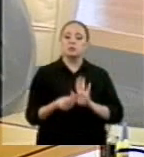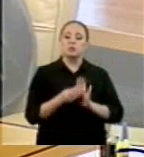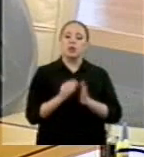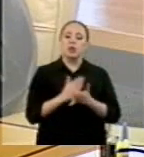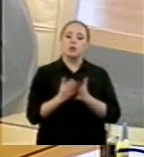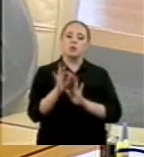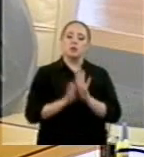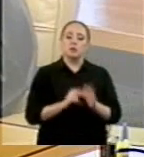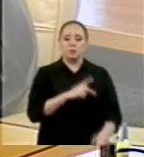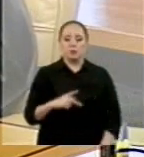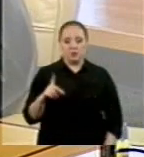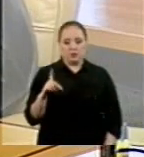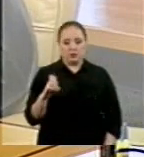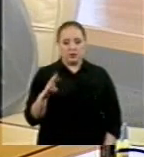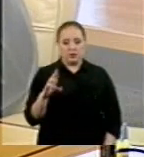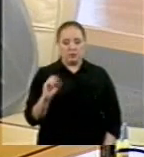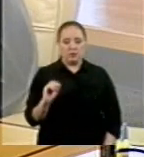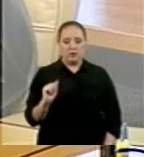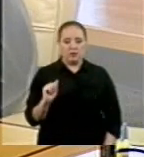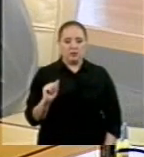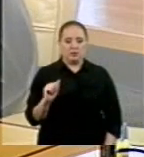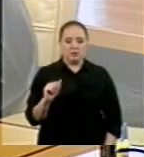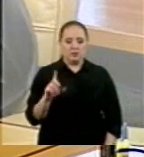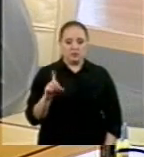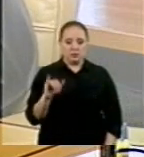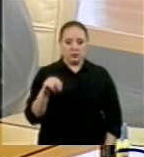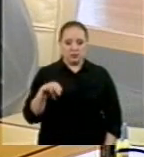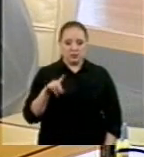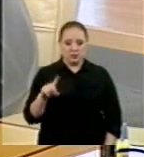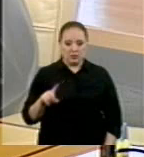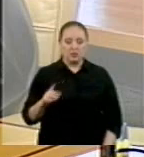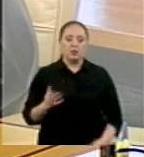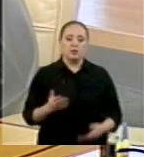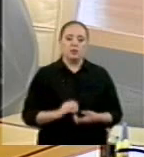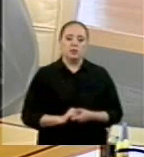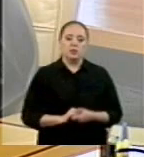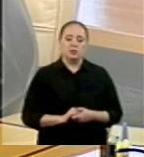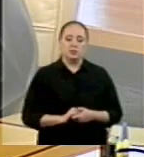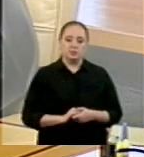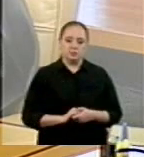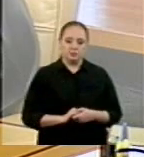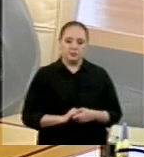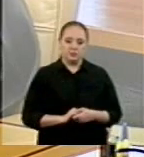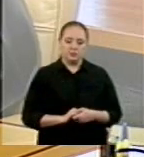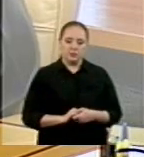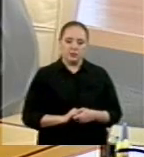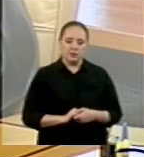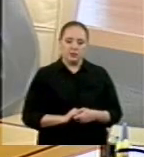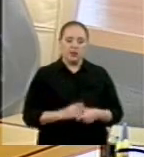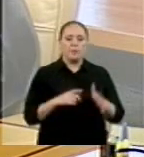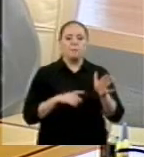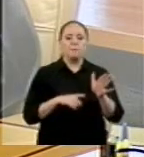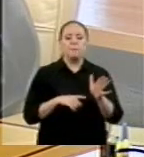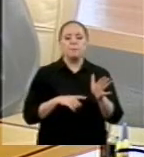da professora Débora Diniz, para quem a pergunta central para a saúde pública e para a segurança